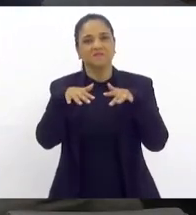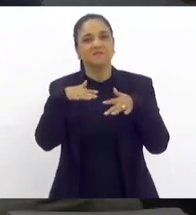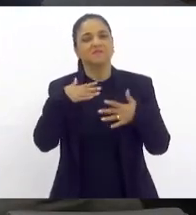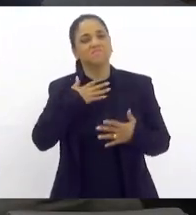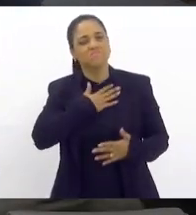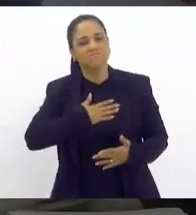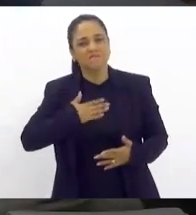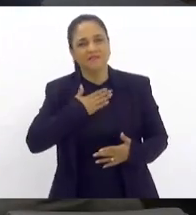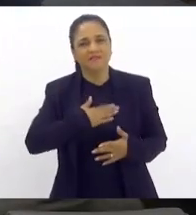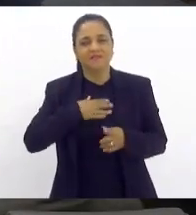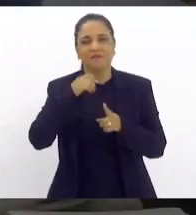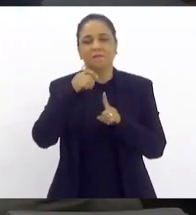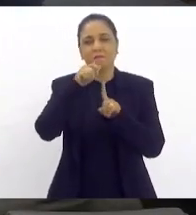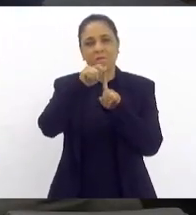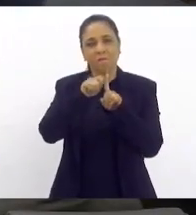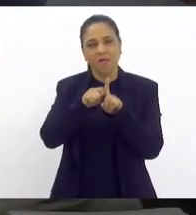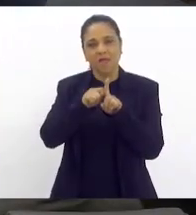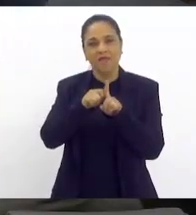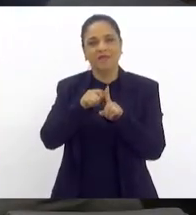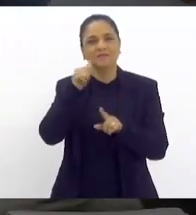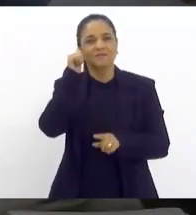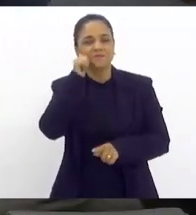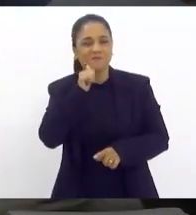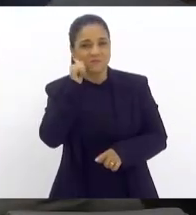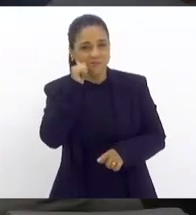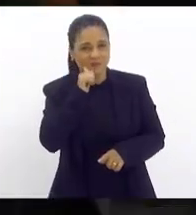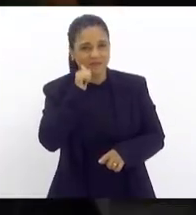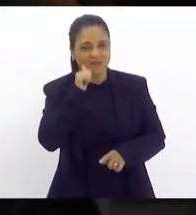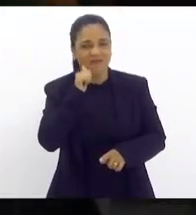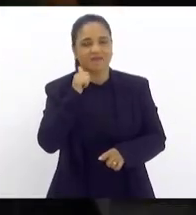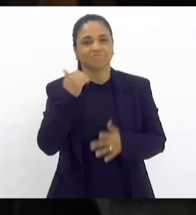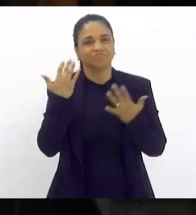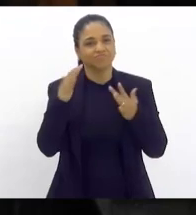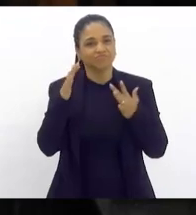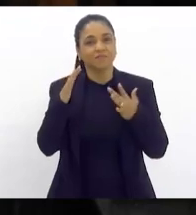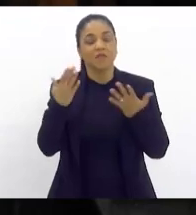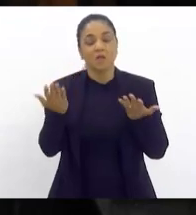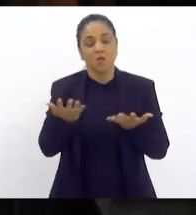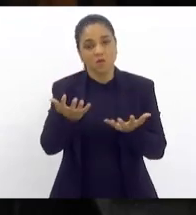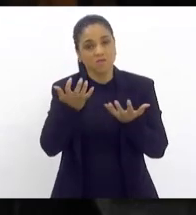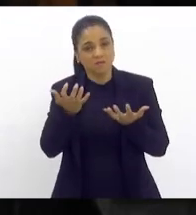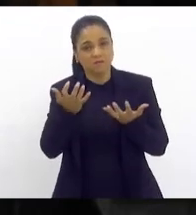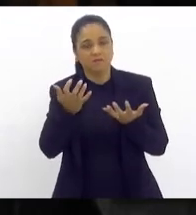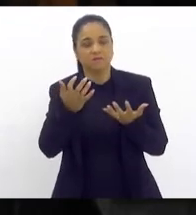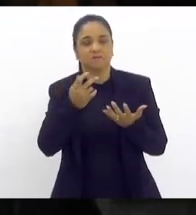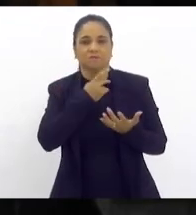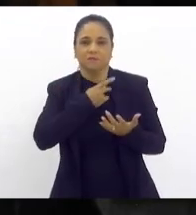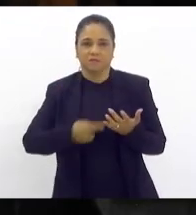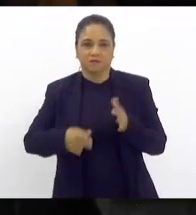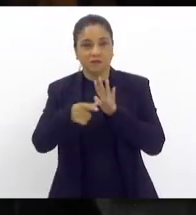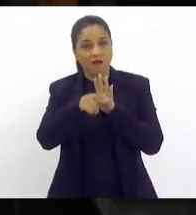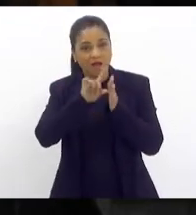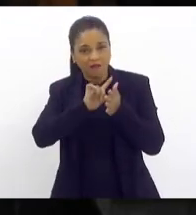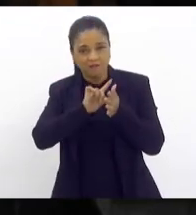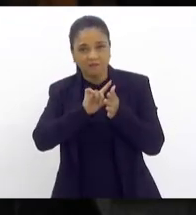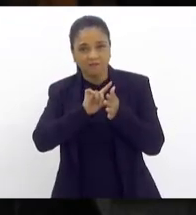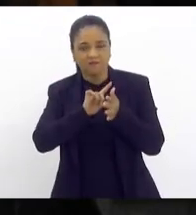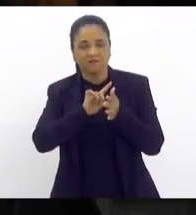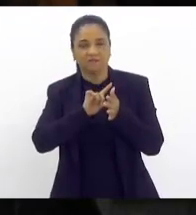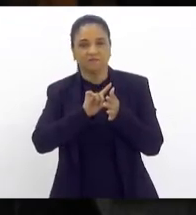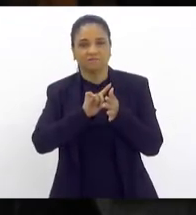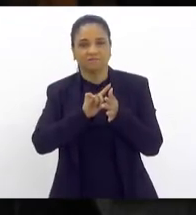mês das mulheres muito importante eu queria Presidente antes antes de